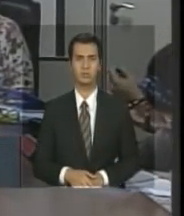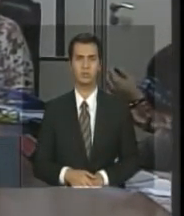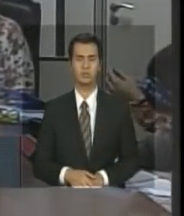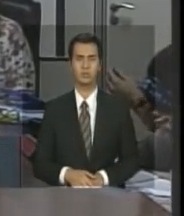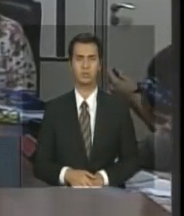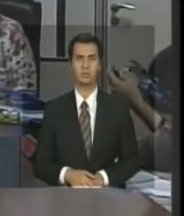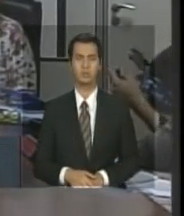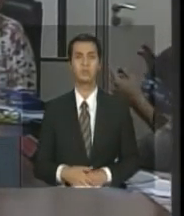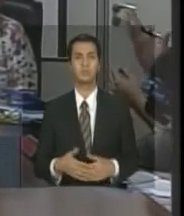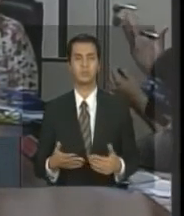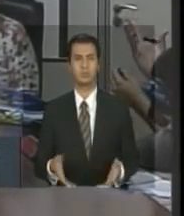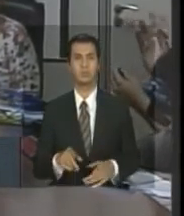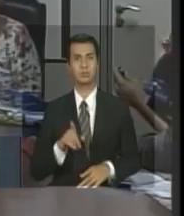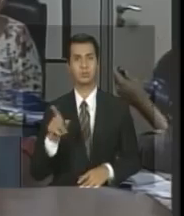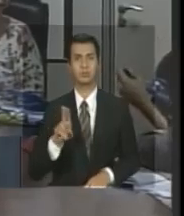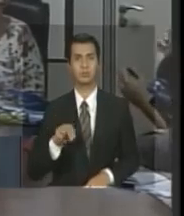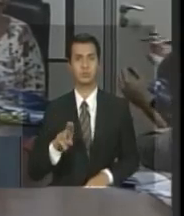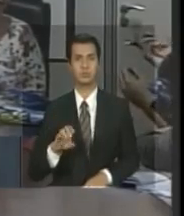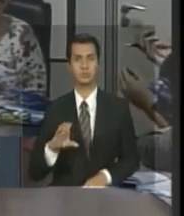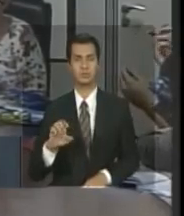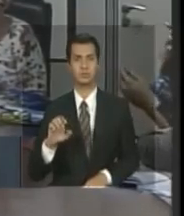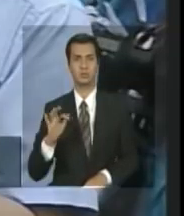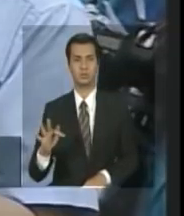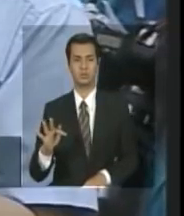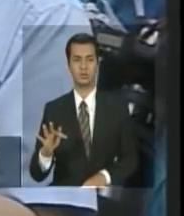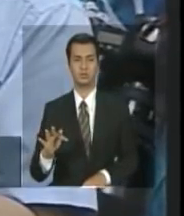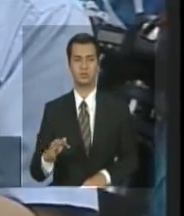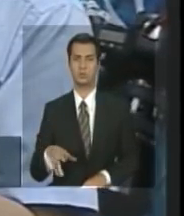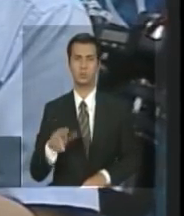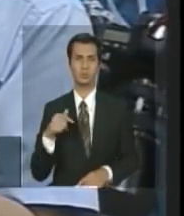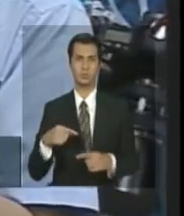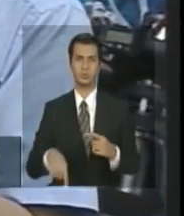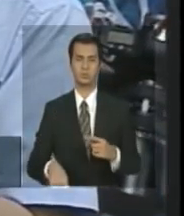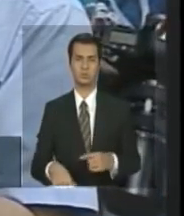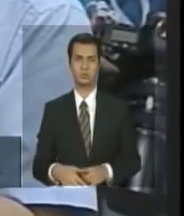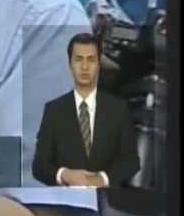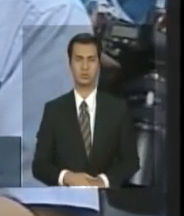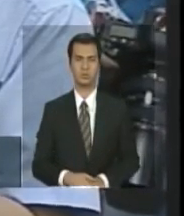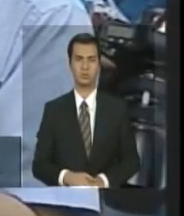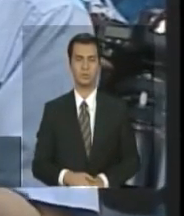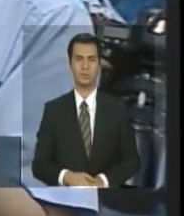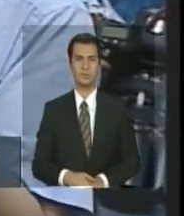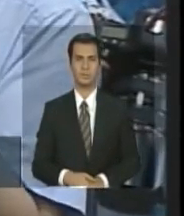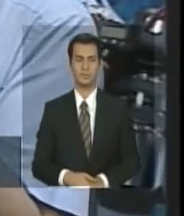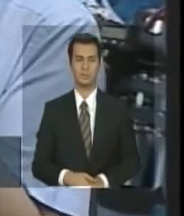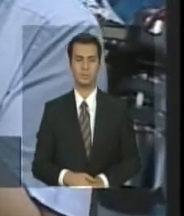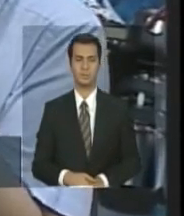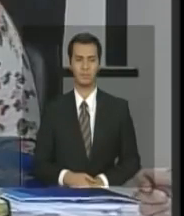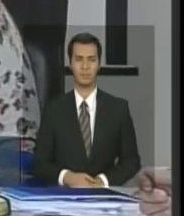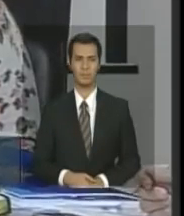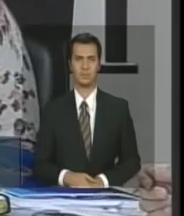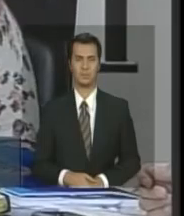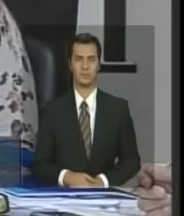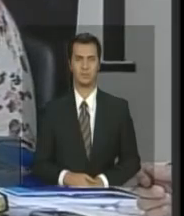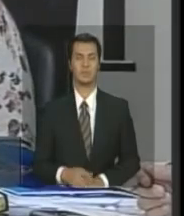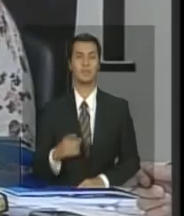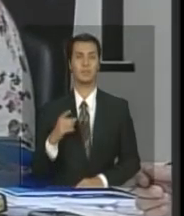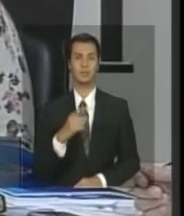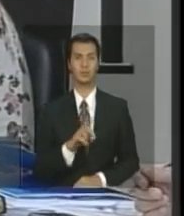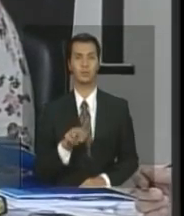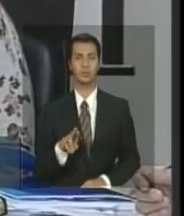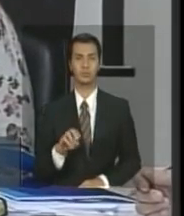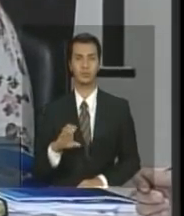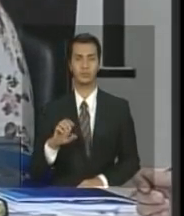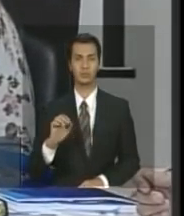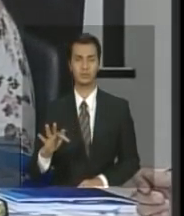conta deles, nunca vai dar coincidência. Já que a gente não pode comparar a porcentagem, eles dão 3,7 milhões de brasileiros